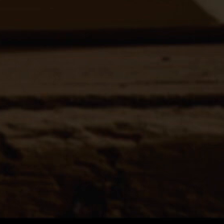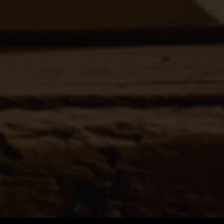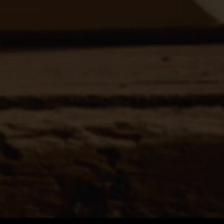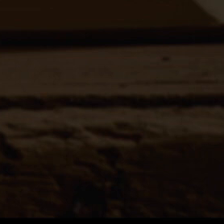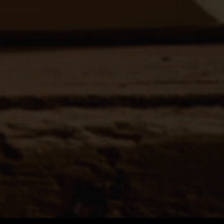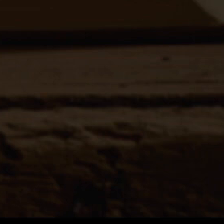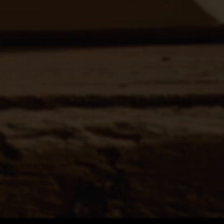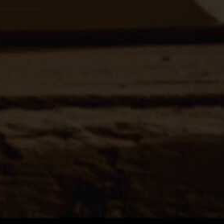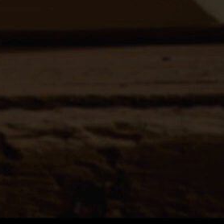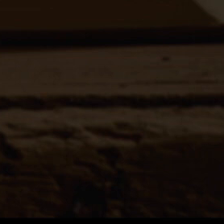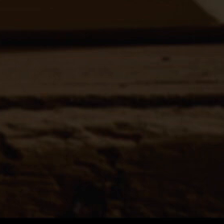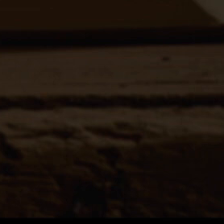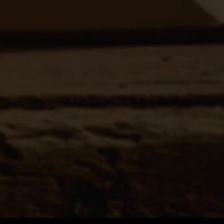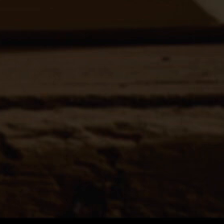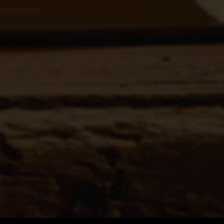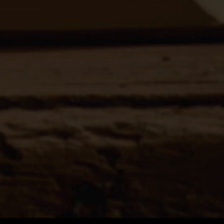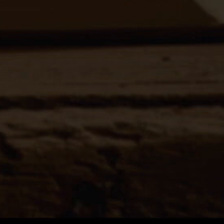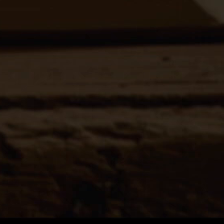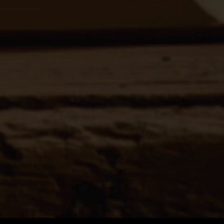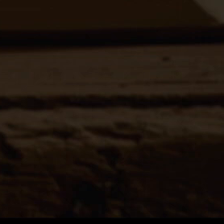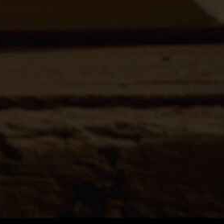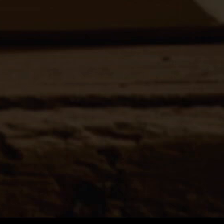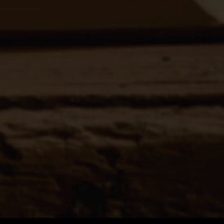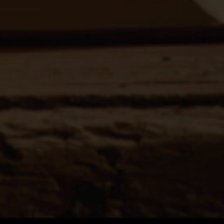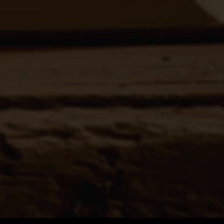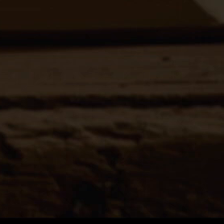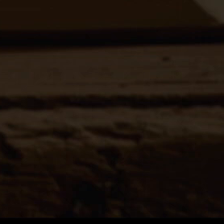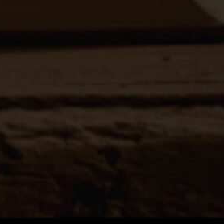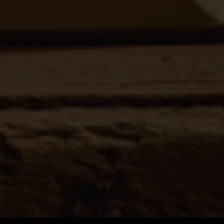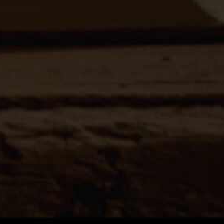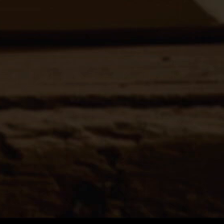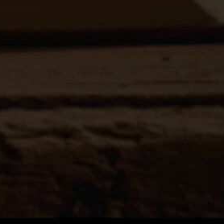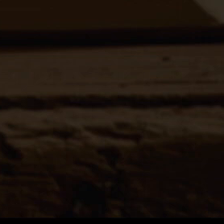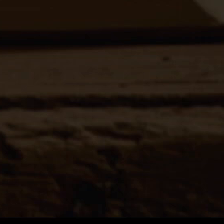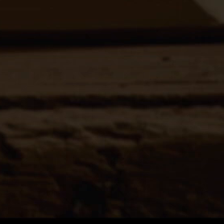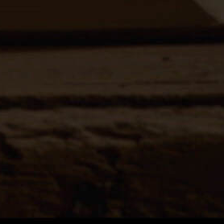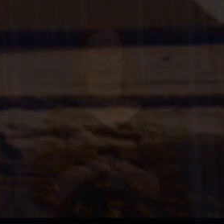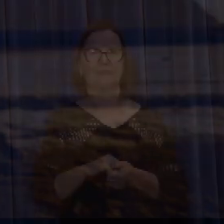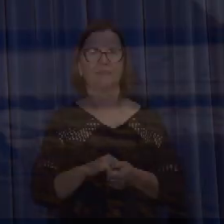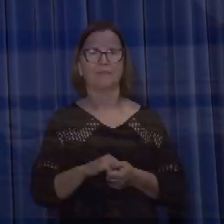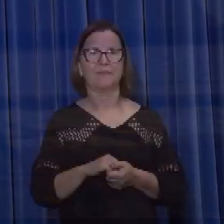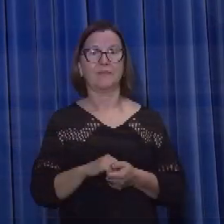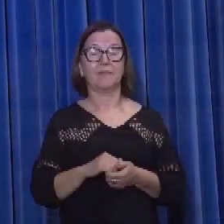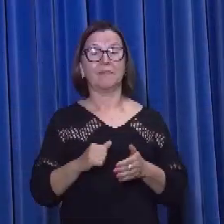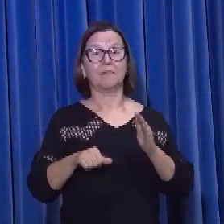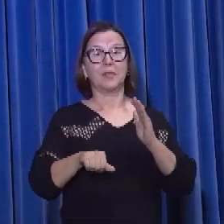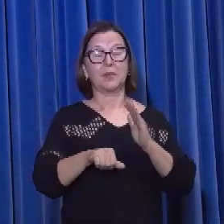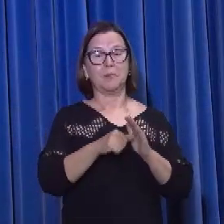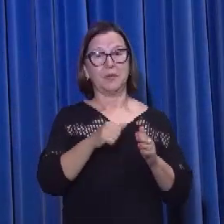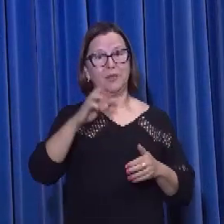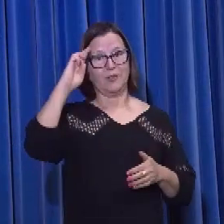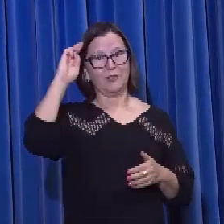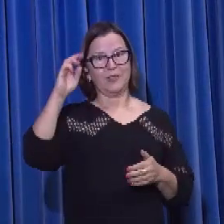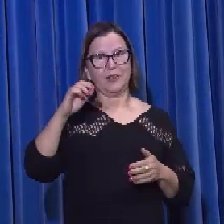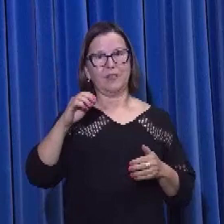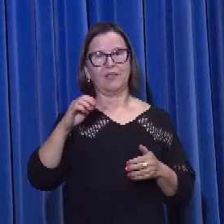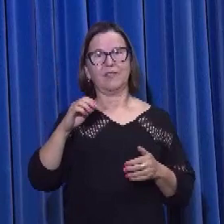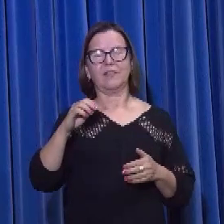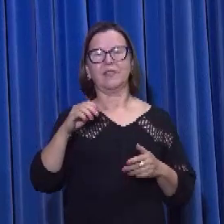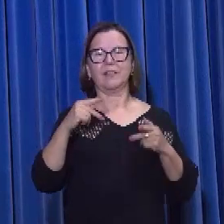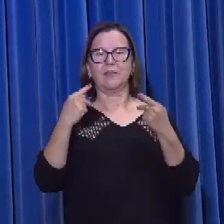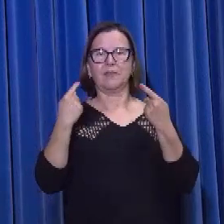mesmo. Isaías 43, 10, parte B. Primeiro, ele fala ao servo que